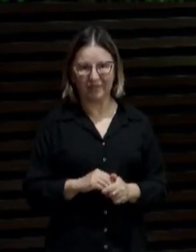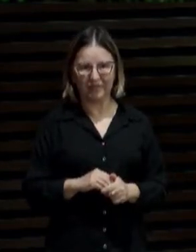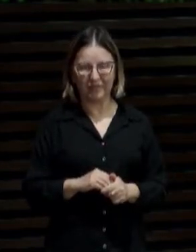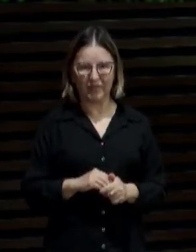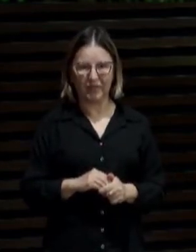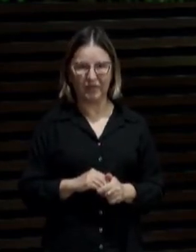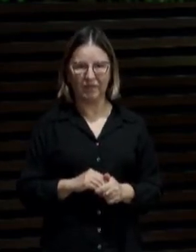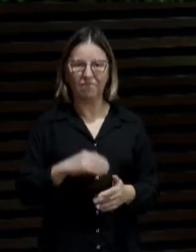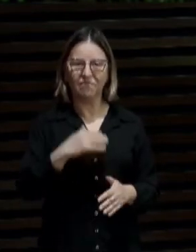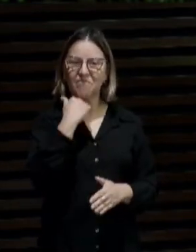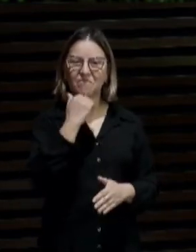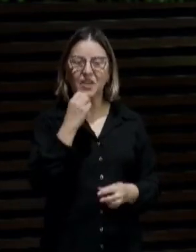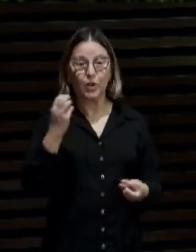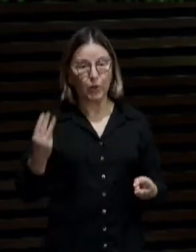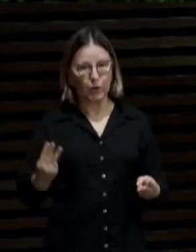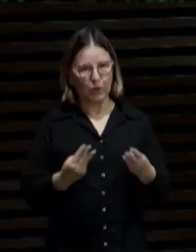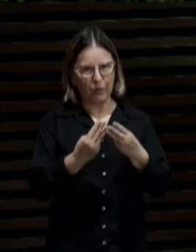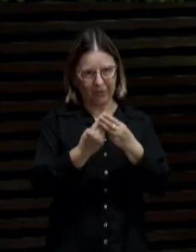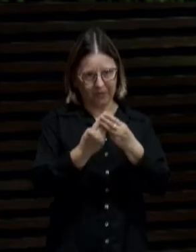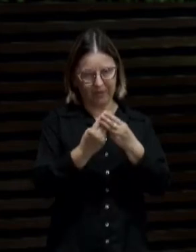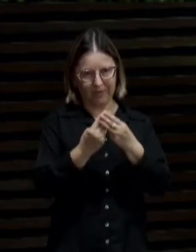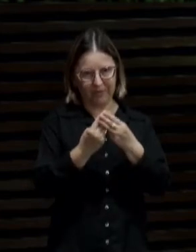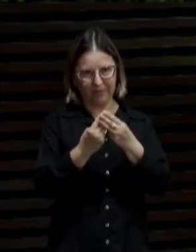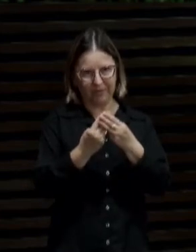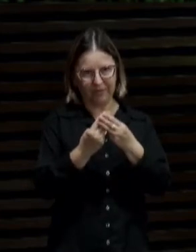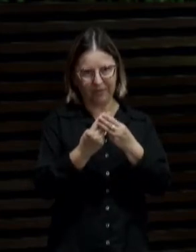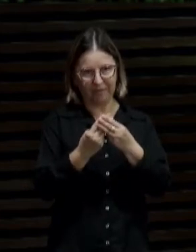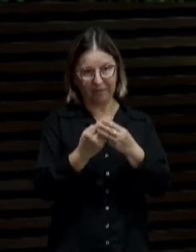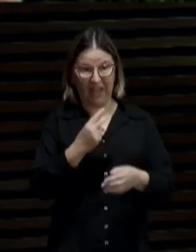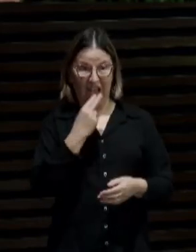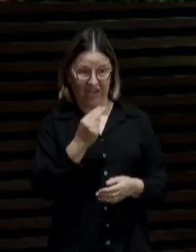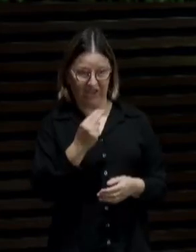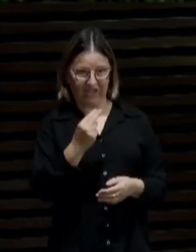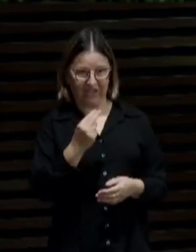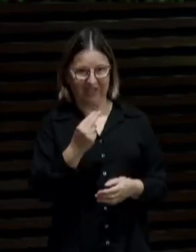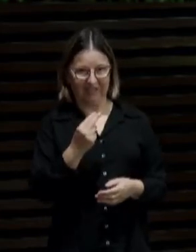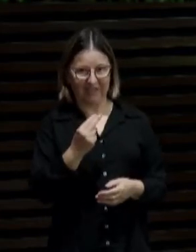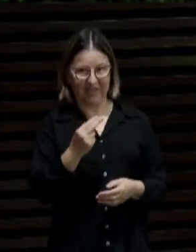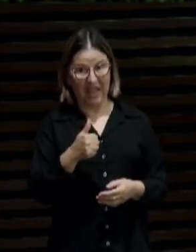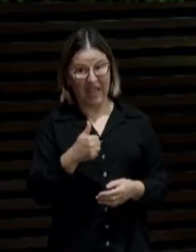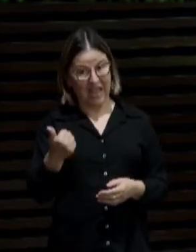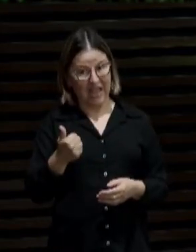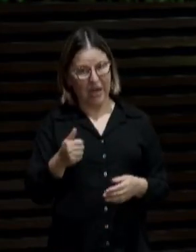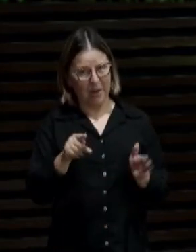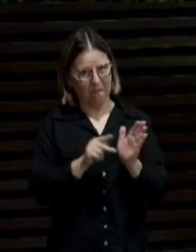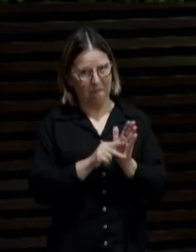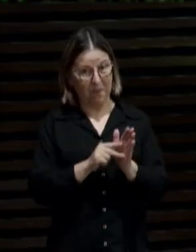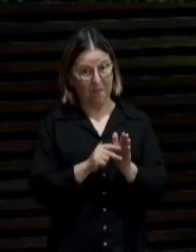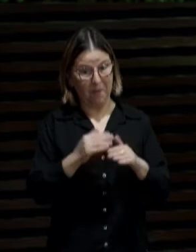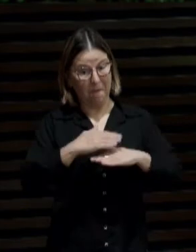Nenhum judeu ousaria atribuir a si próprio maior santidade que Abraão.